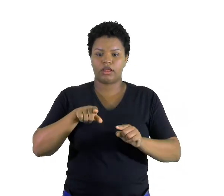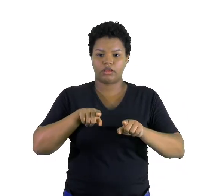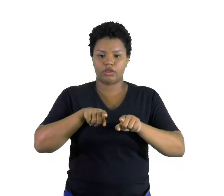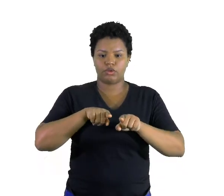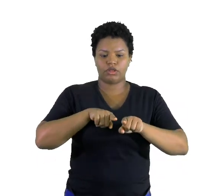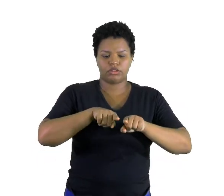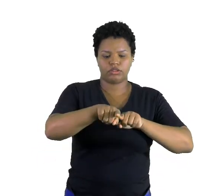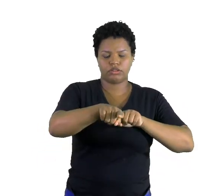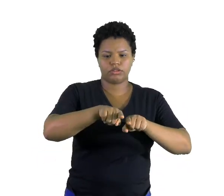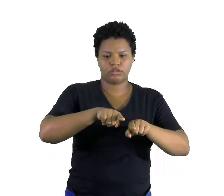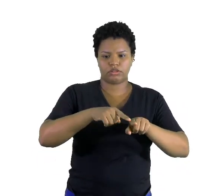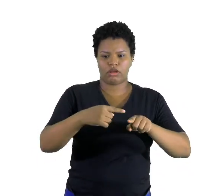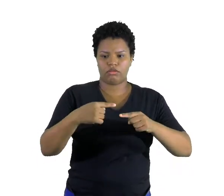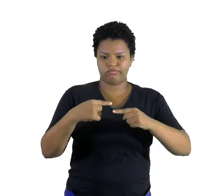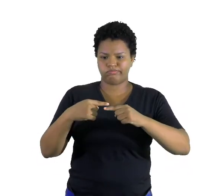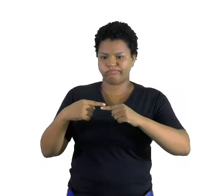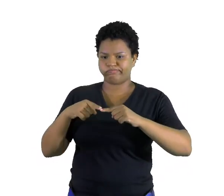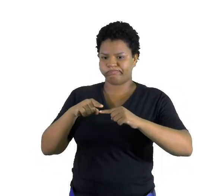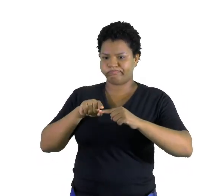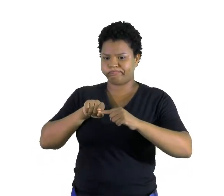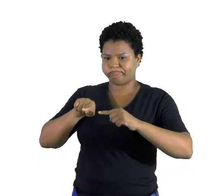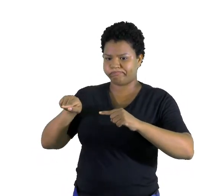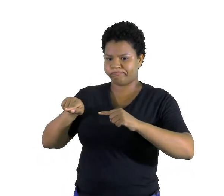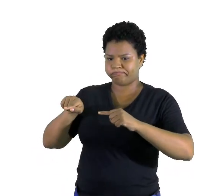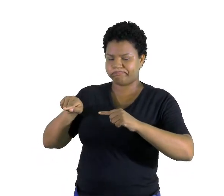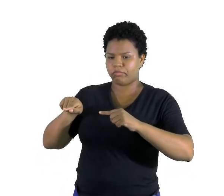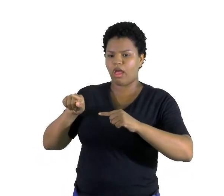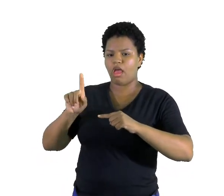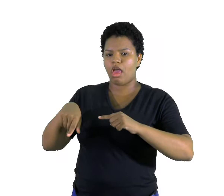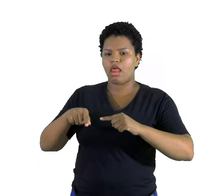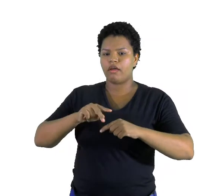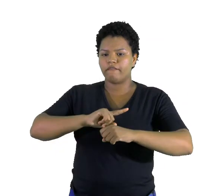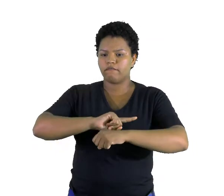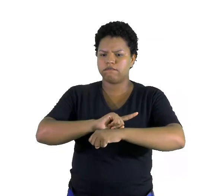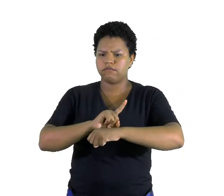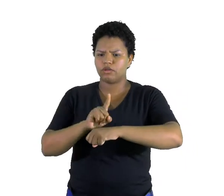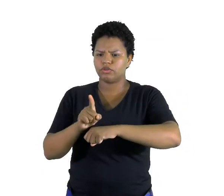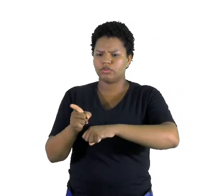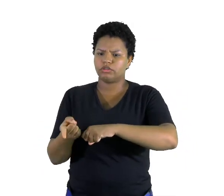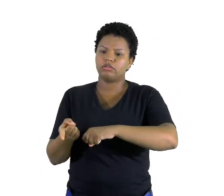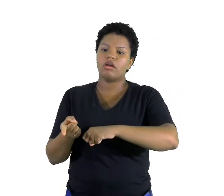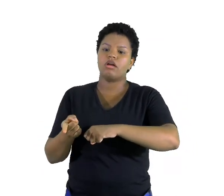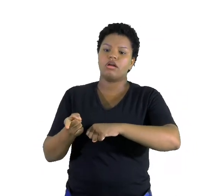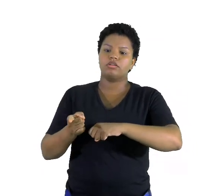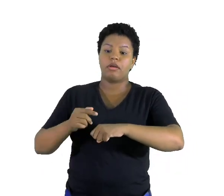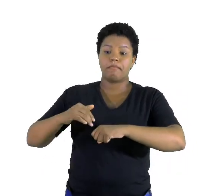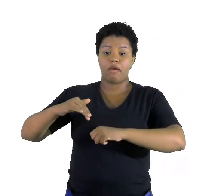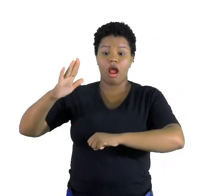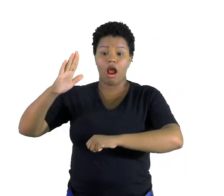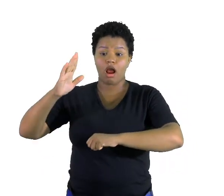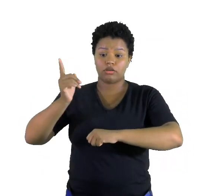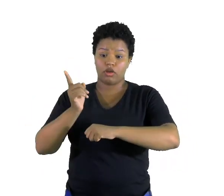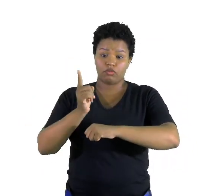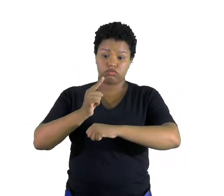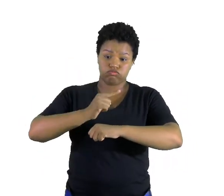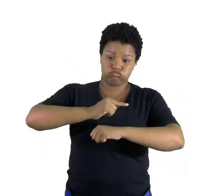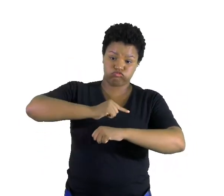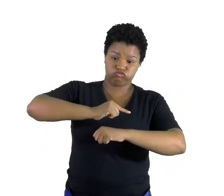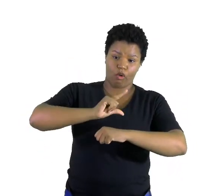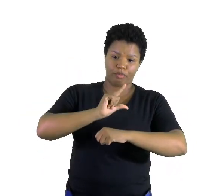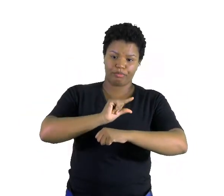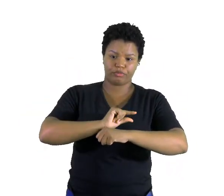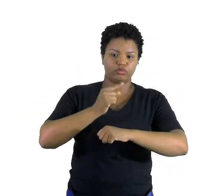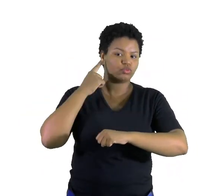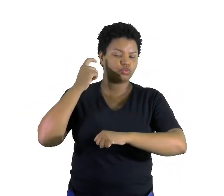que está dizendo velocidade de propagação e menor velocidade e maior velocidade de propagação do som. Aí a gente